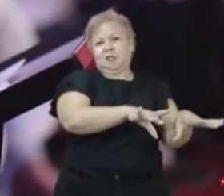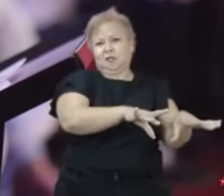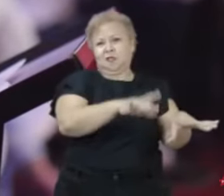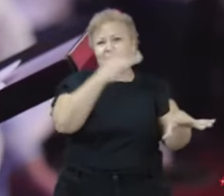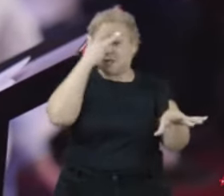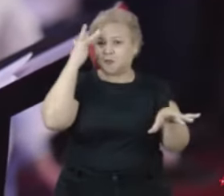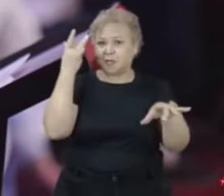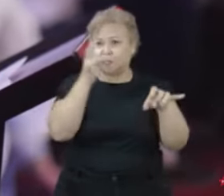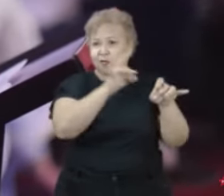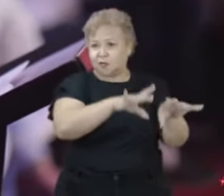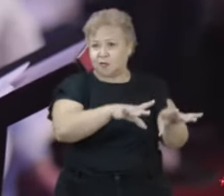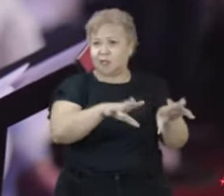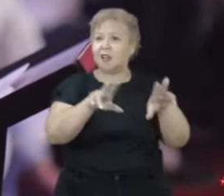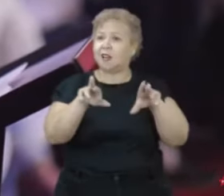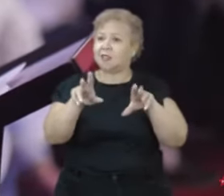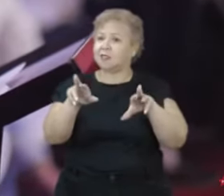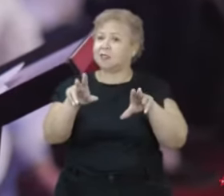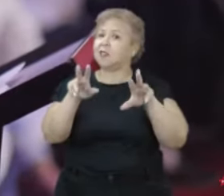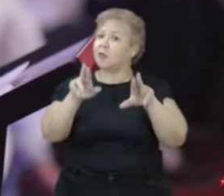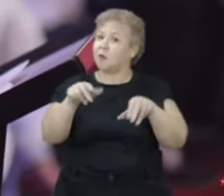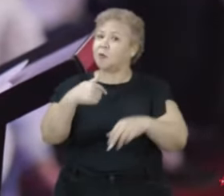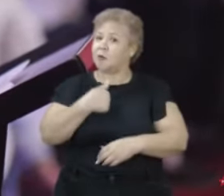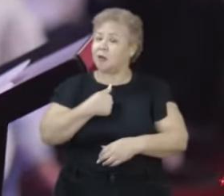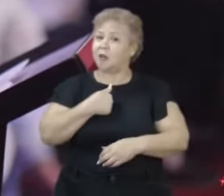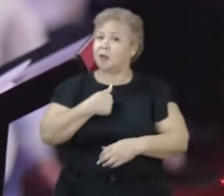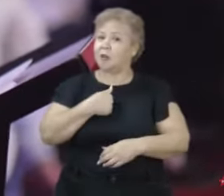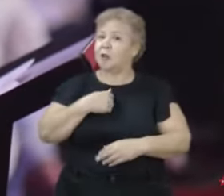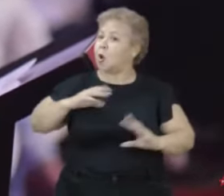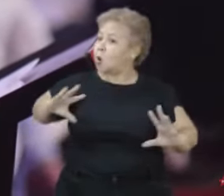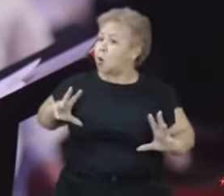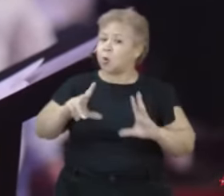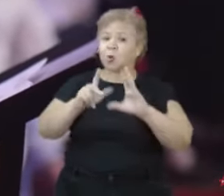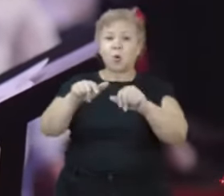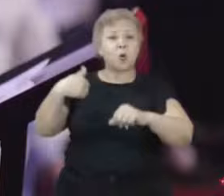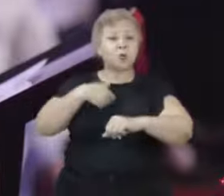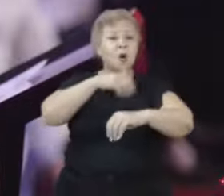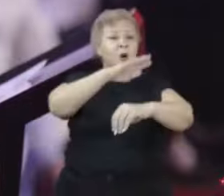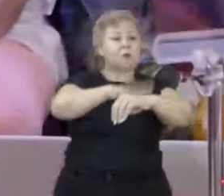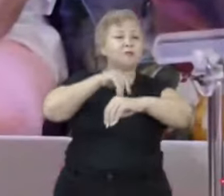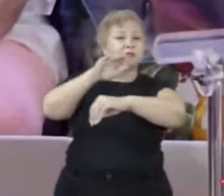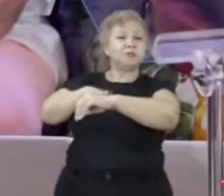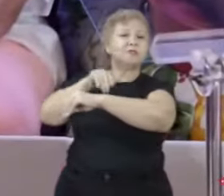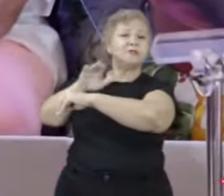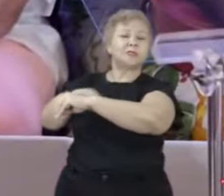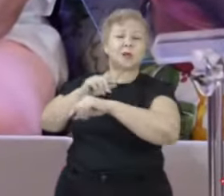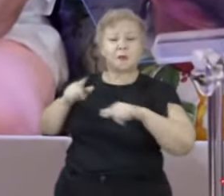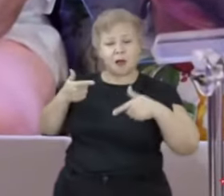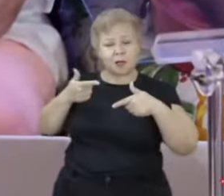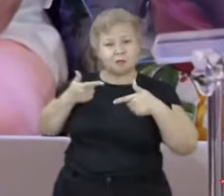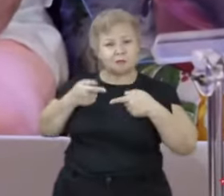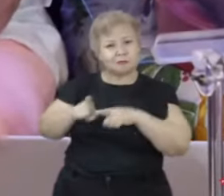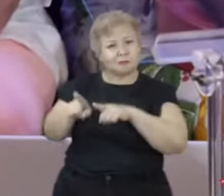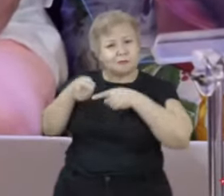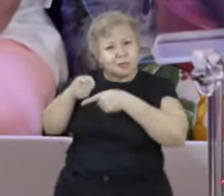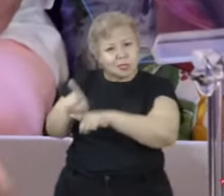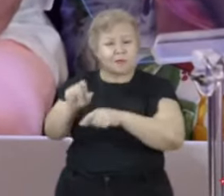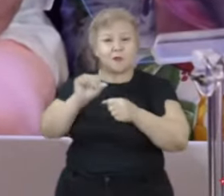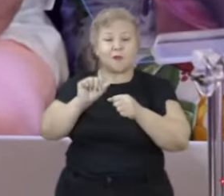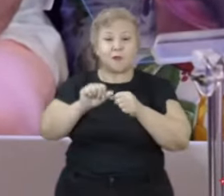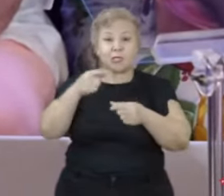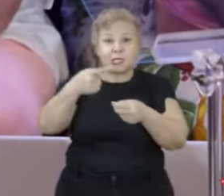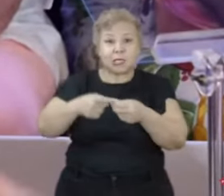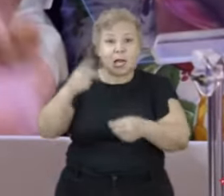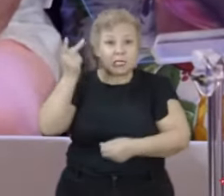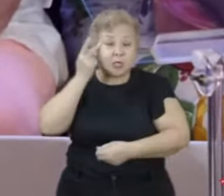Assim como eu, todos nós estamos convocados para o desafio de fazer da cidade de São